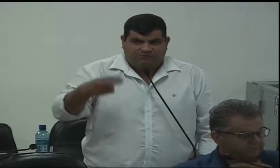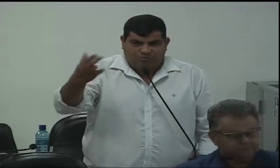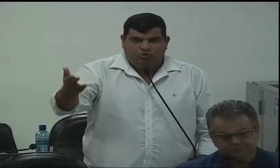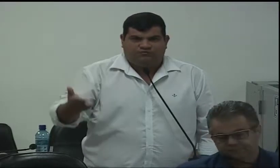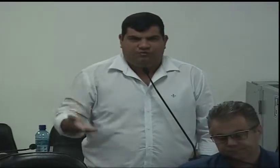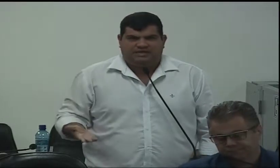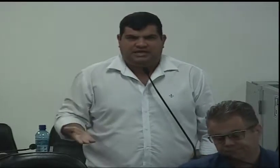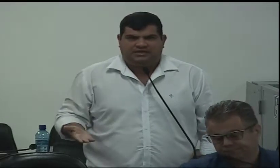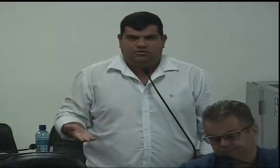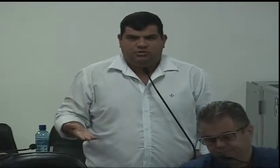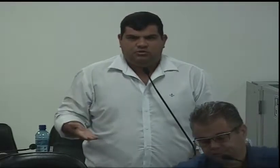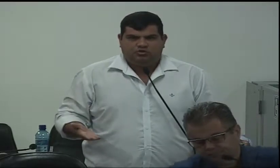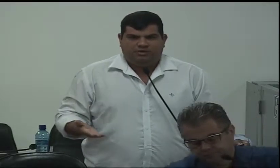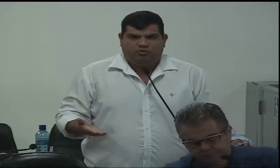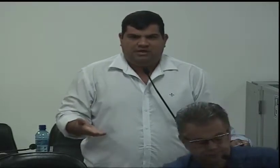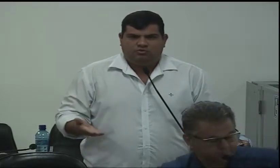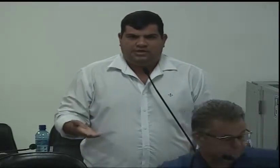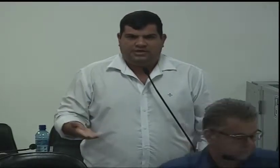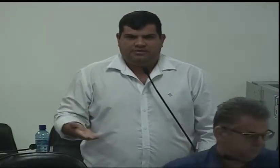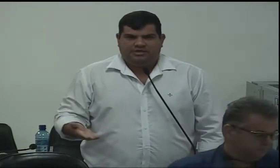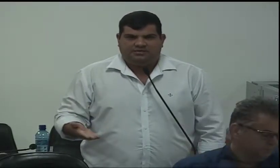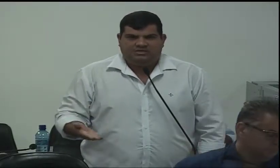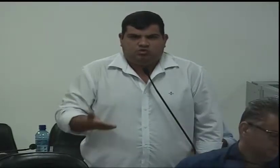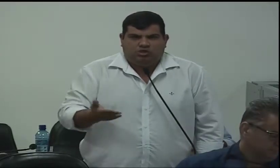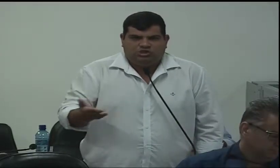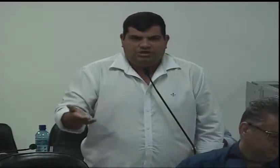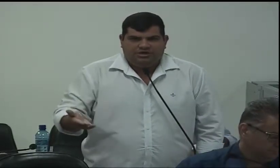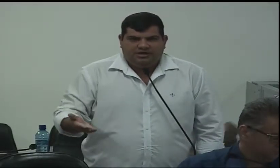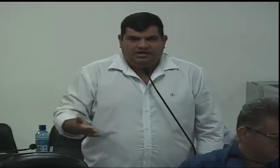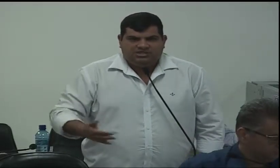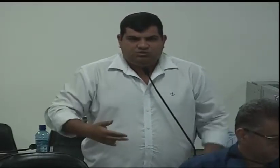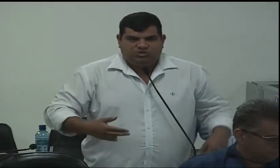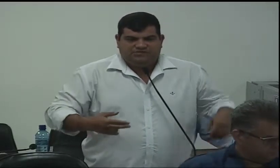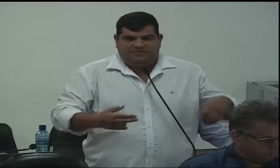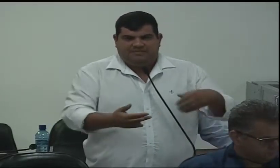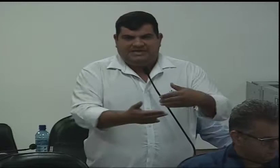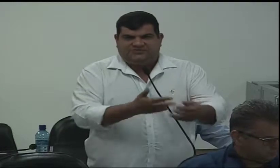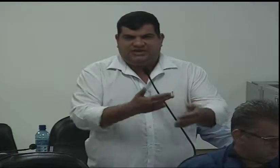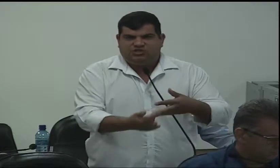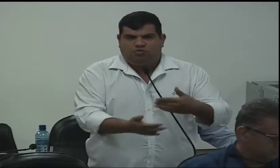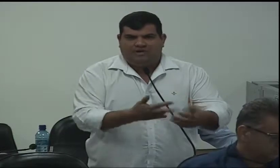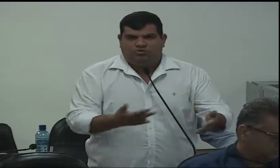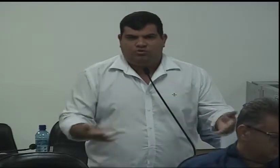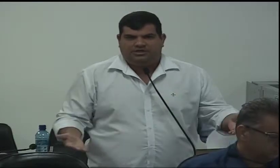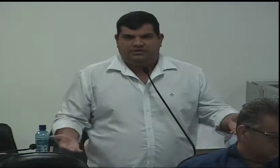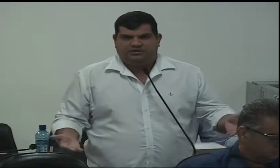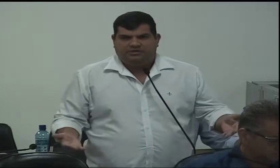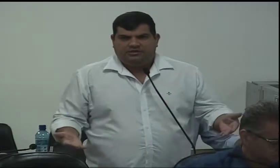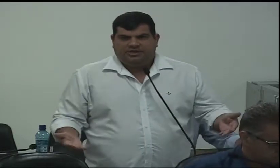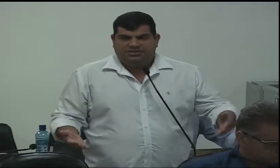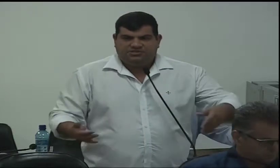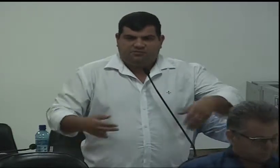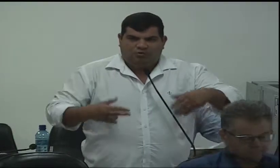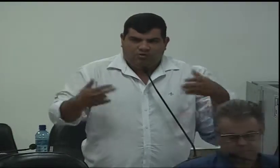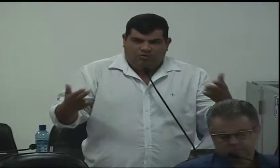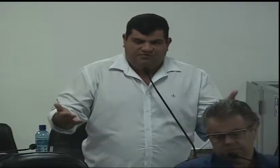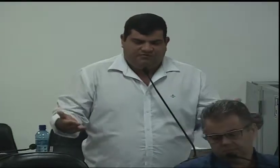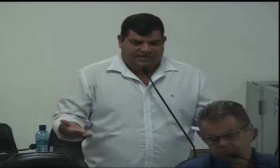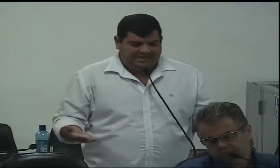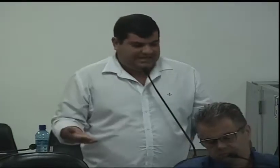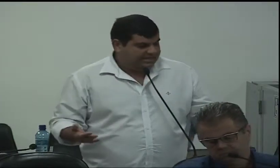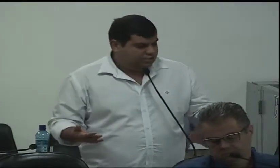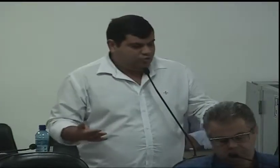fomentar, já foi muito fomentado sobre a incubadora aqui em Limeira, mas hoje a gente não se vê mais falar de incubadora. A gente